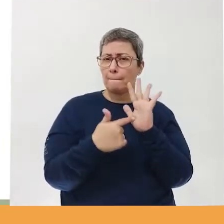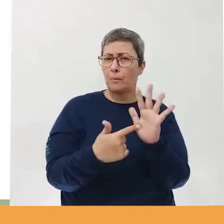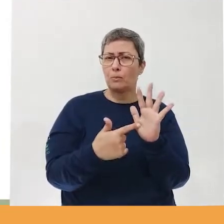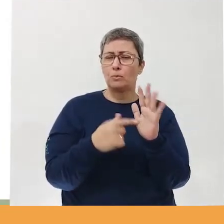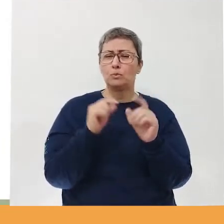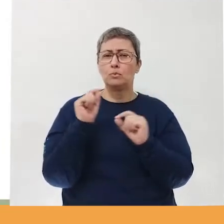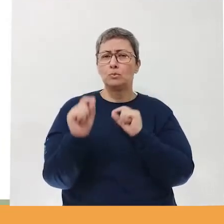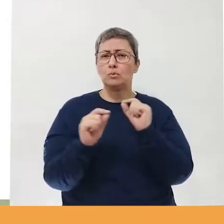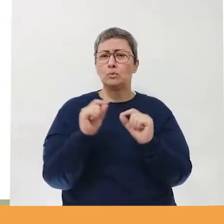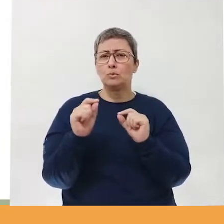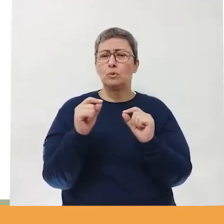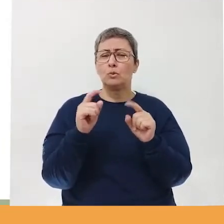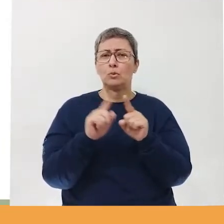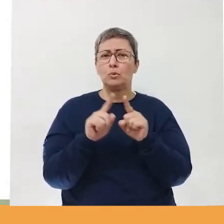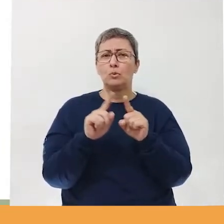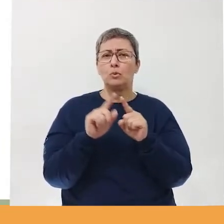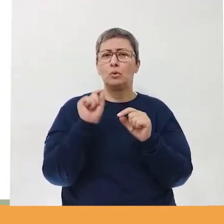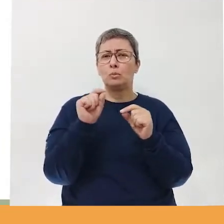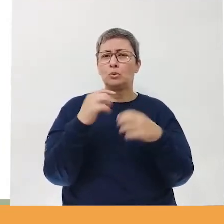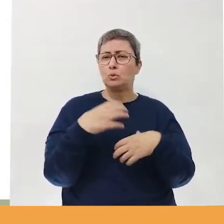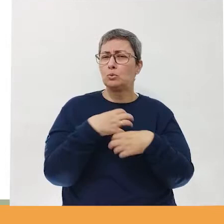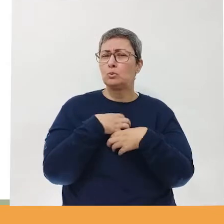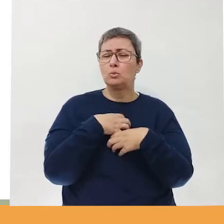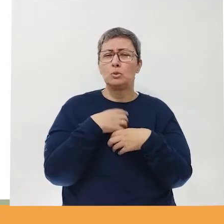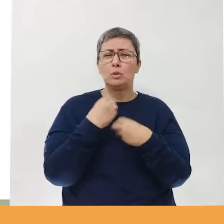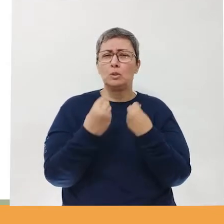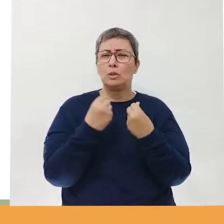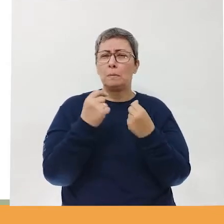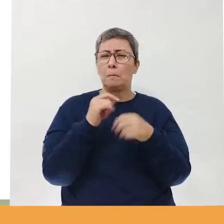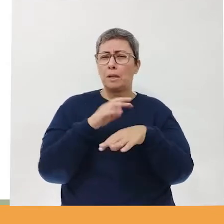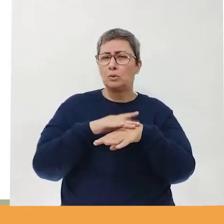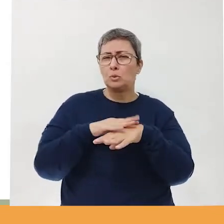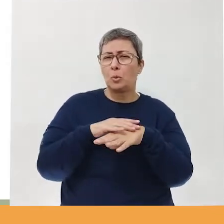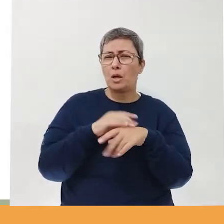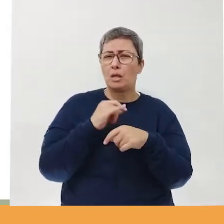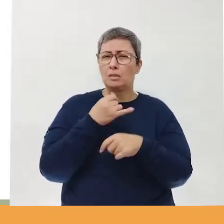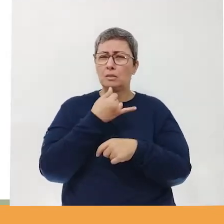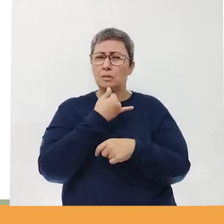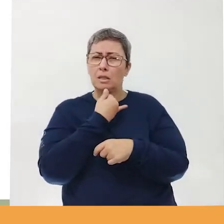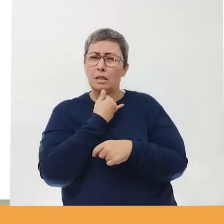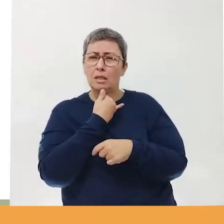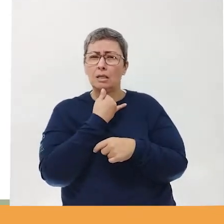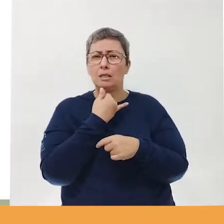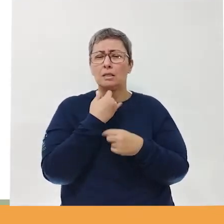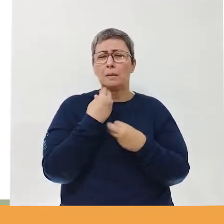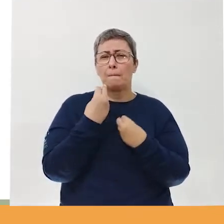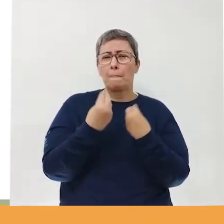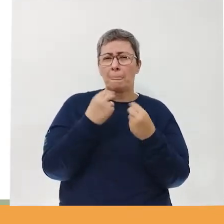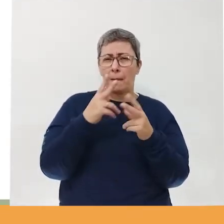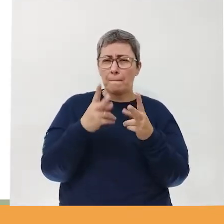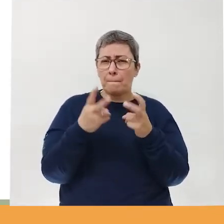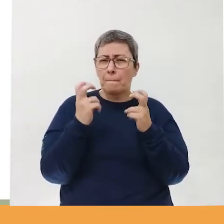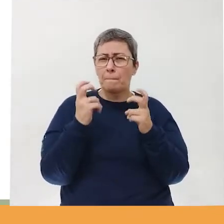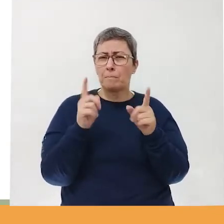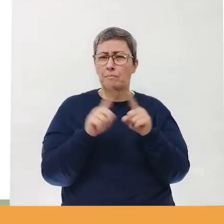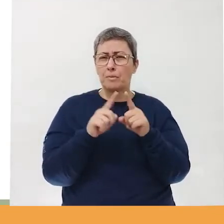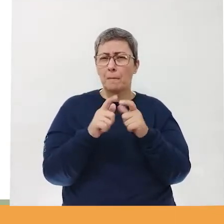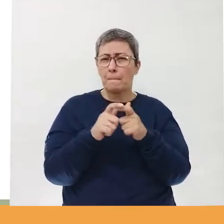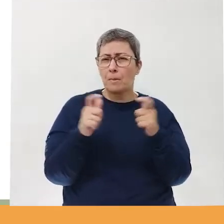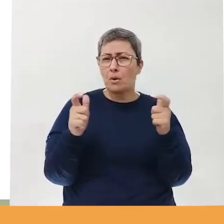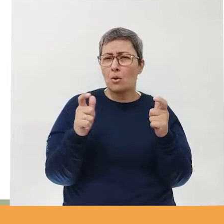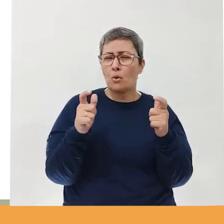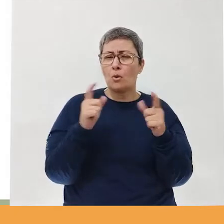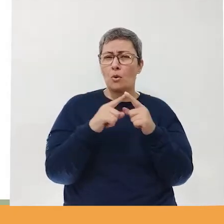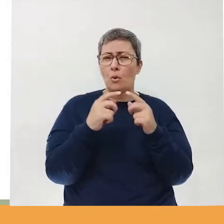um sentimento de doença, de tristeza, né? Vocês perceberam que a maior